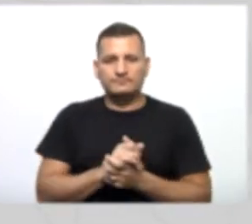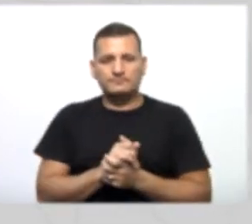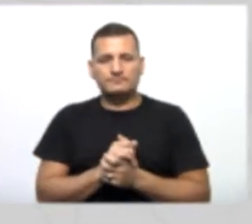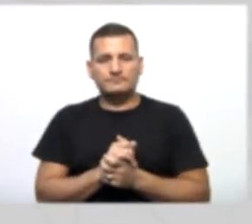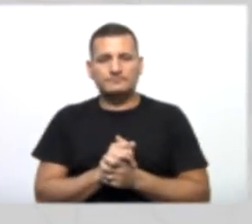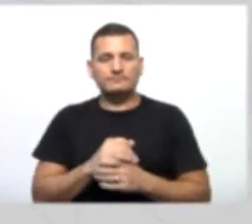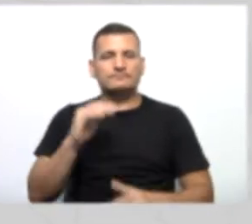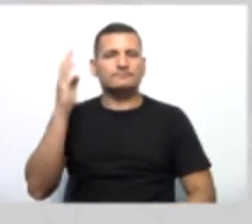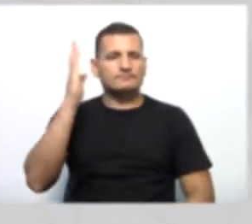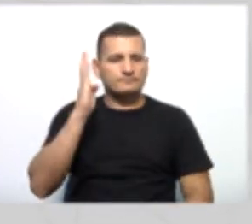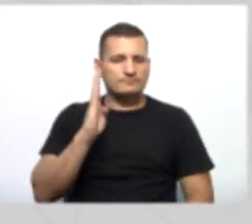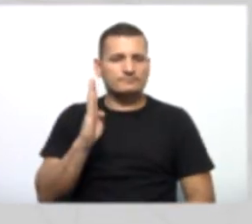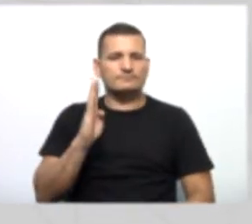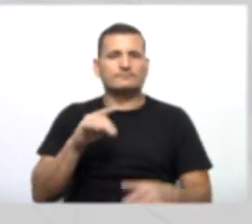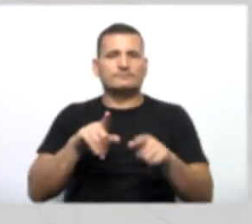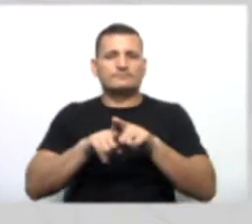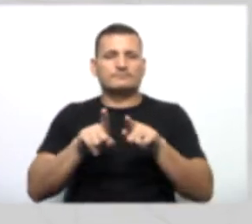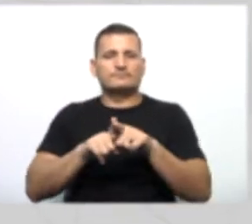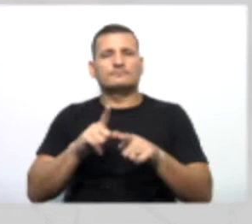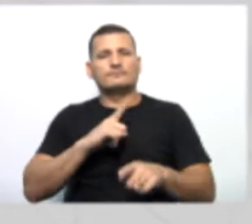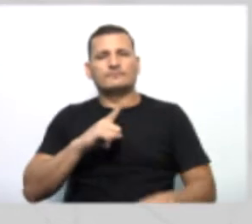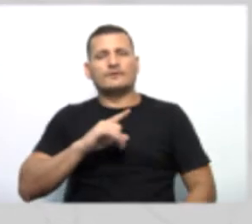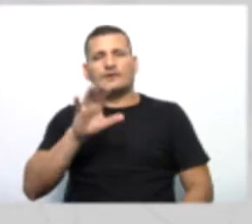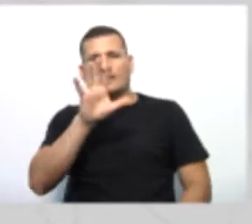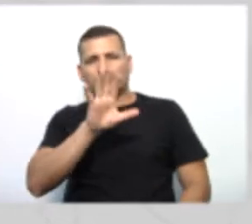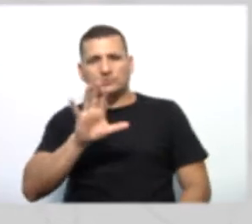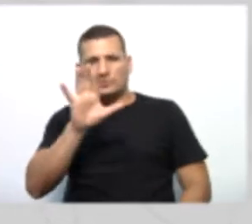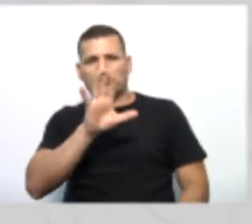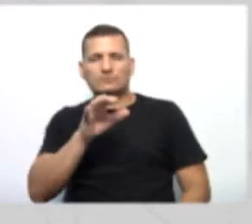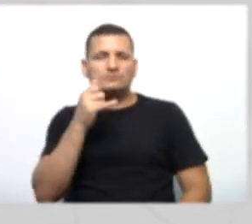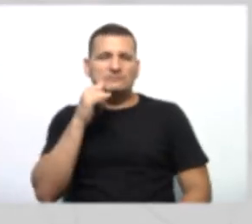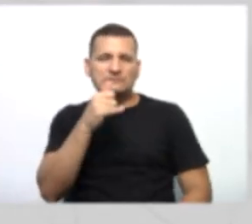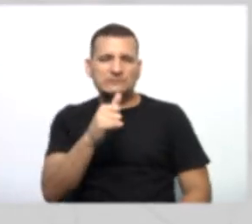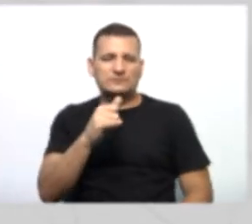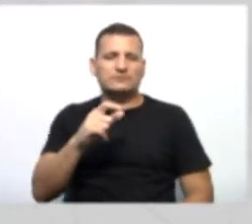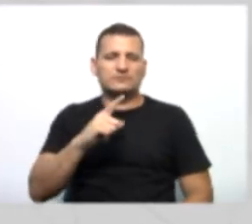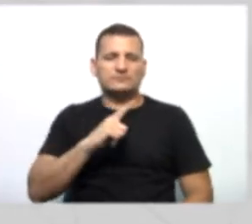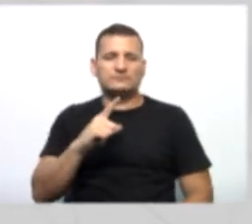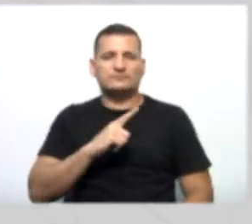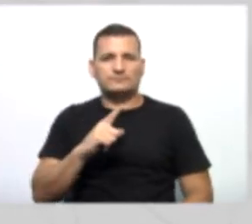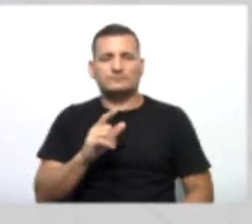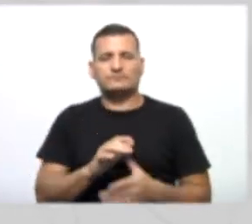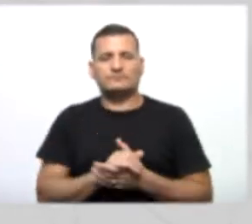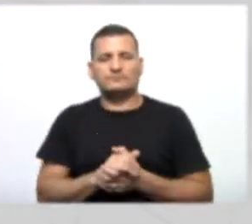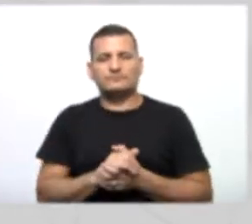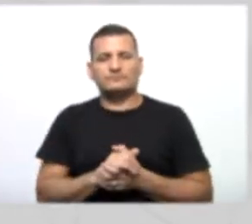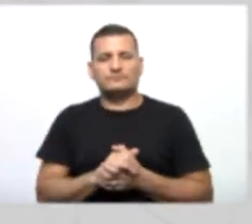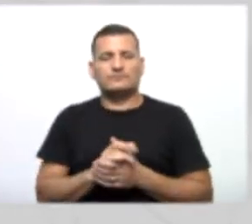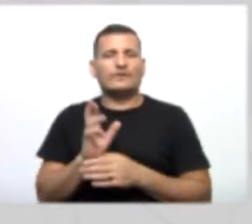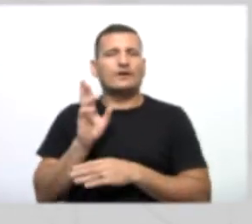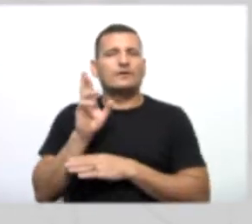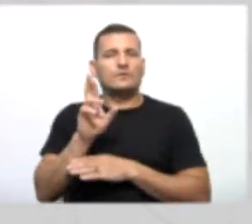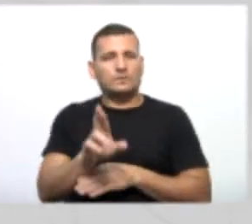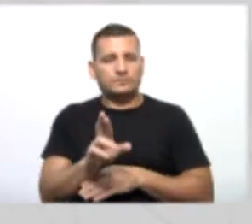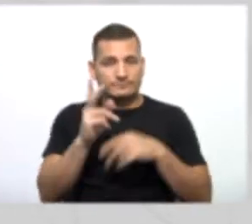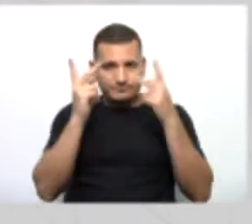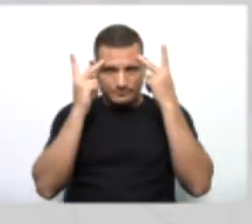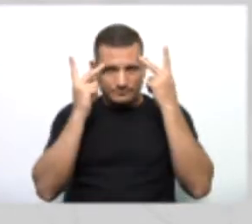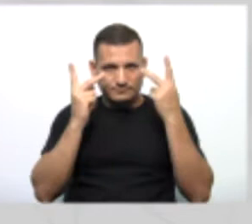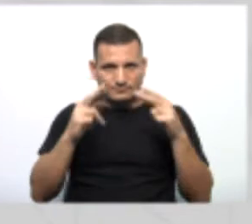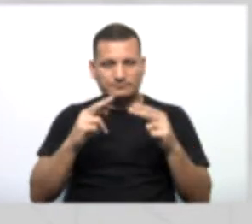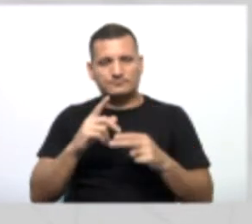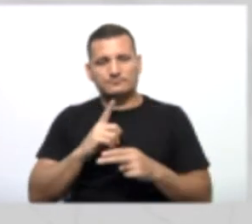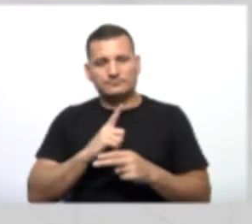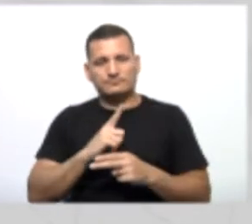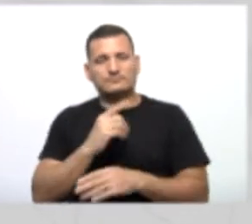país mesmo, olha aqui, que tem muita, né, energia, que consome muitos recursos naturais. Olha lá, o